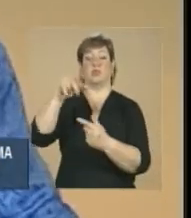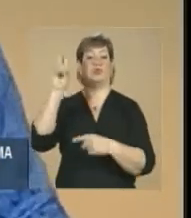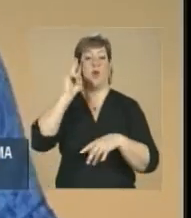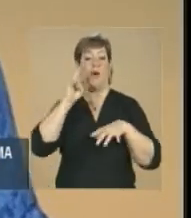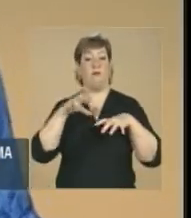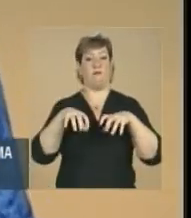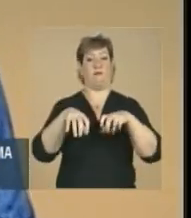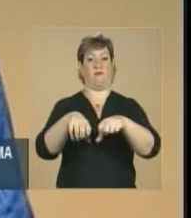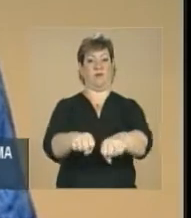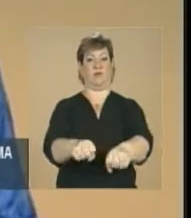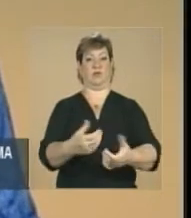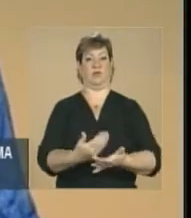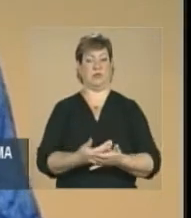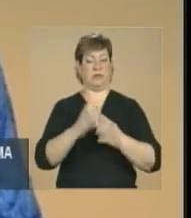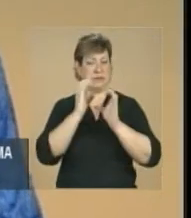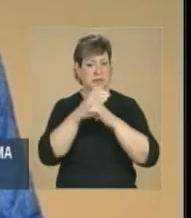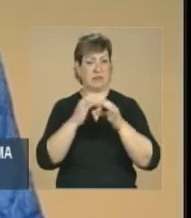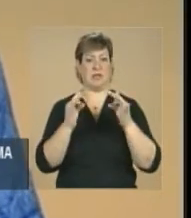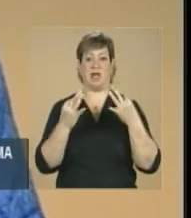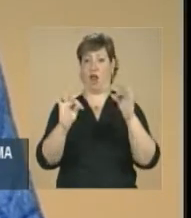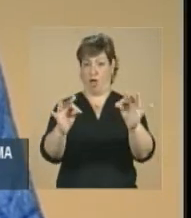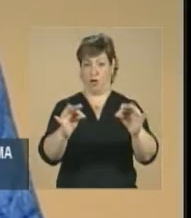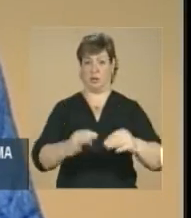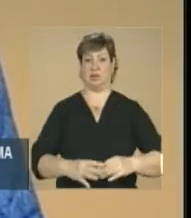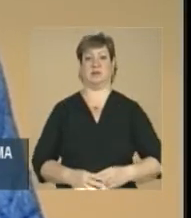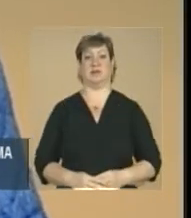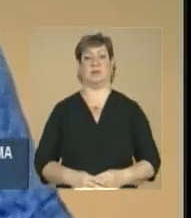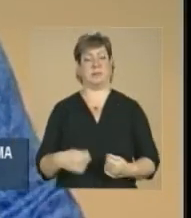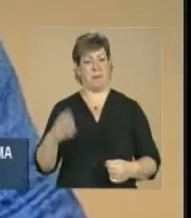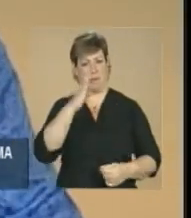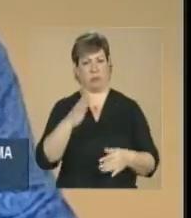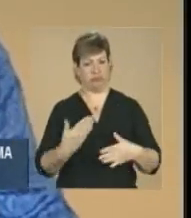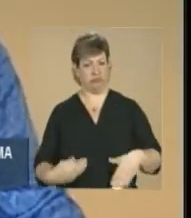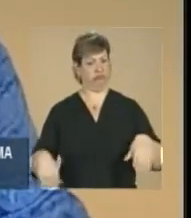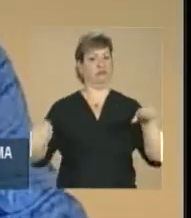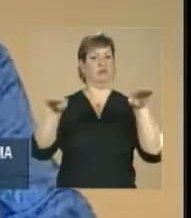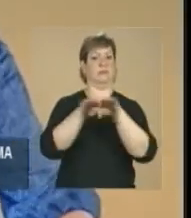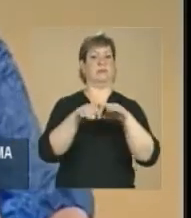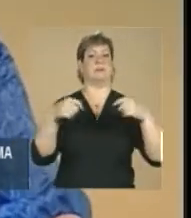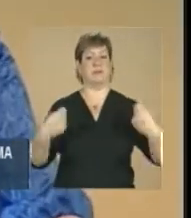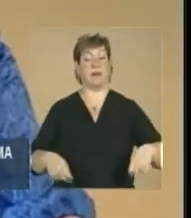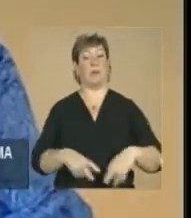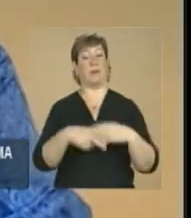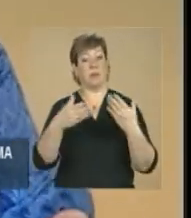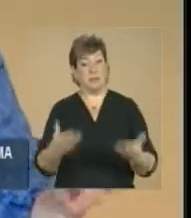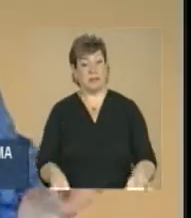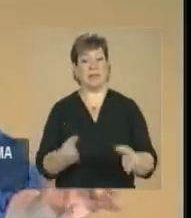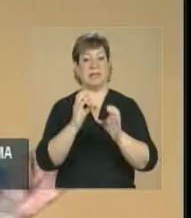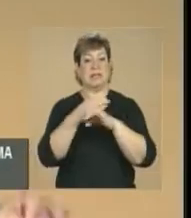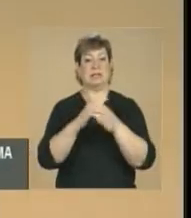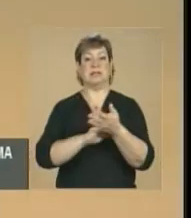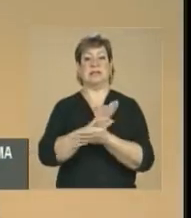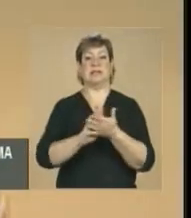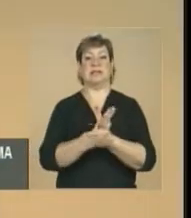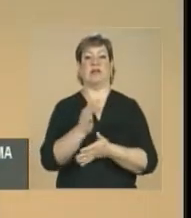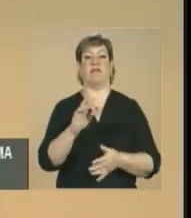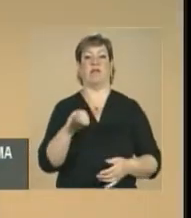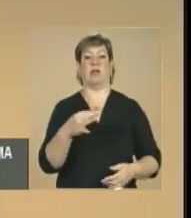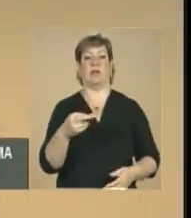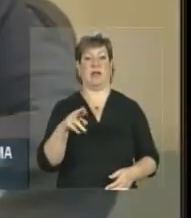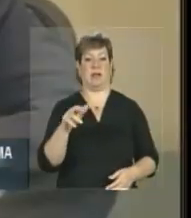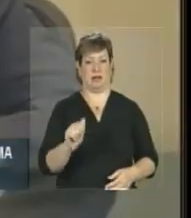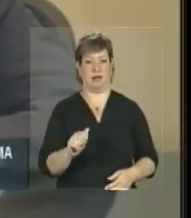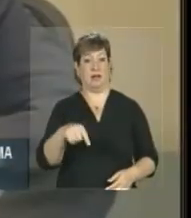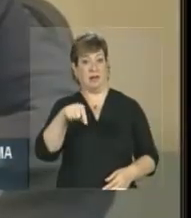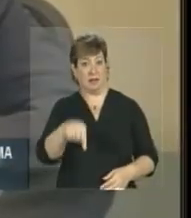formação científica e tecnológica. Daí o Ciência Sem Fronteira. O Ciência Sem Fronteira, ele é